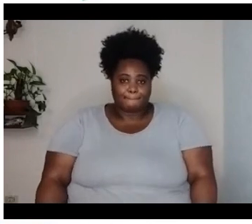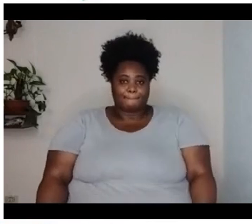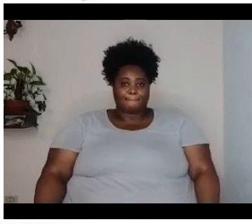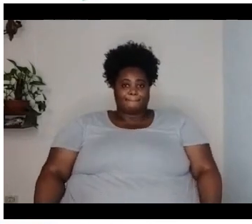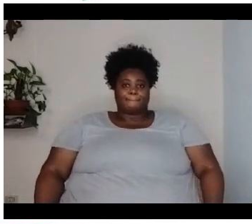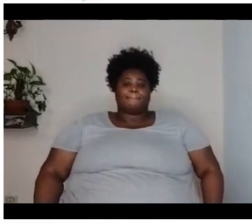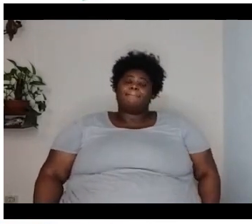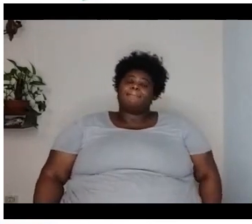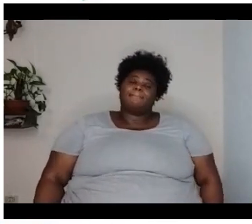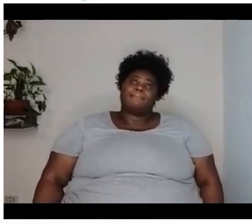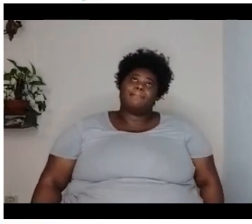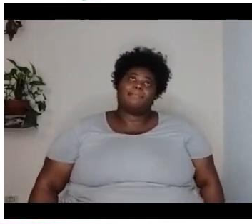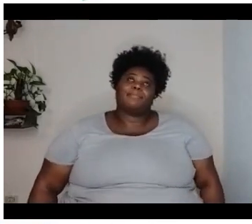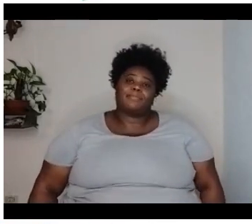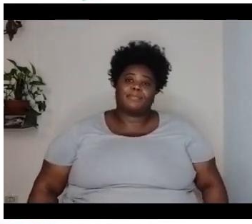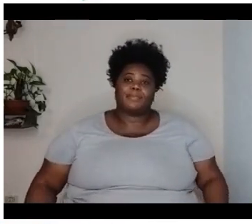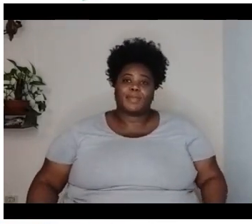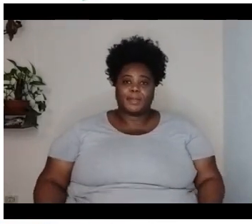Ótimo. Bom,